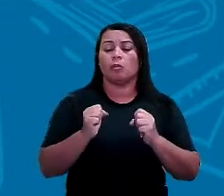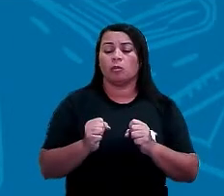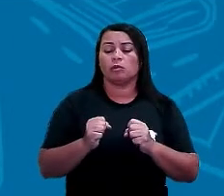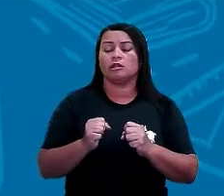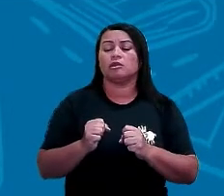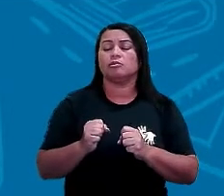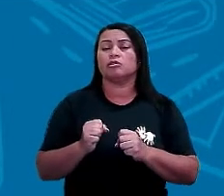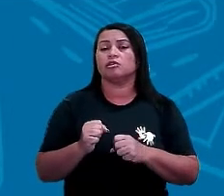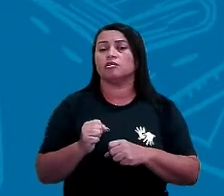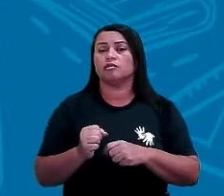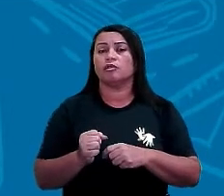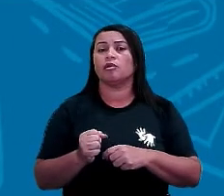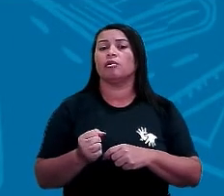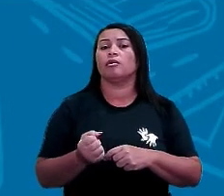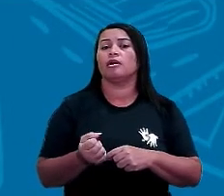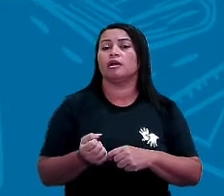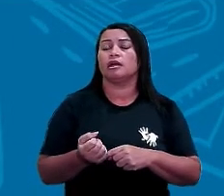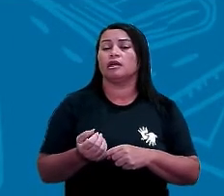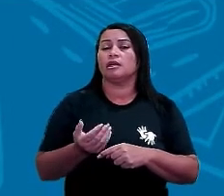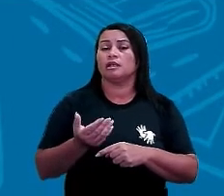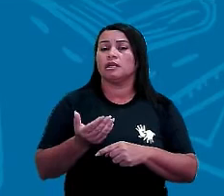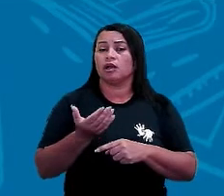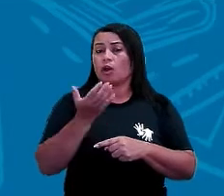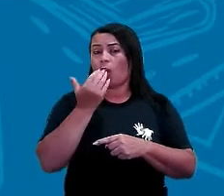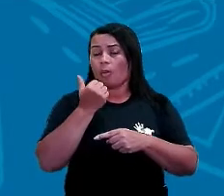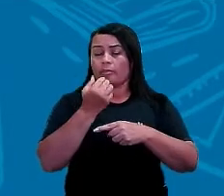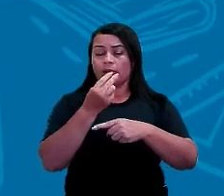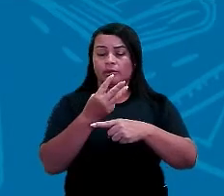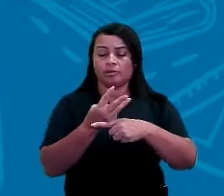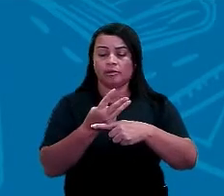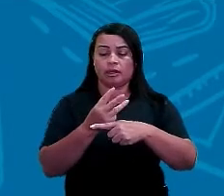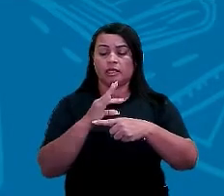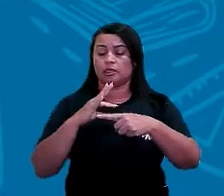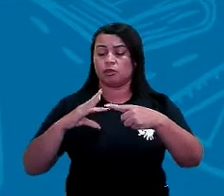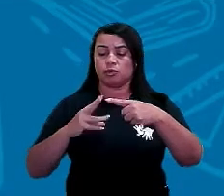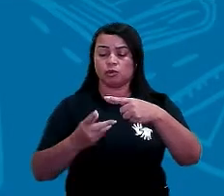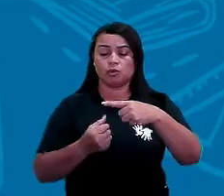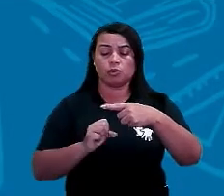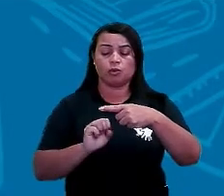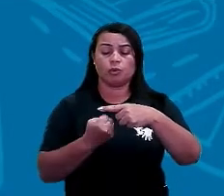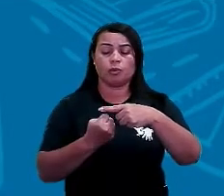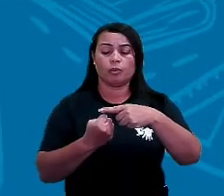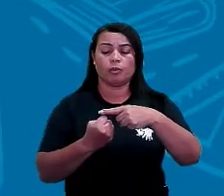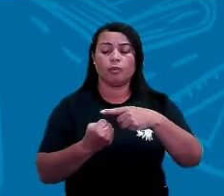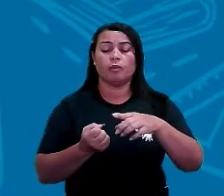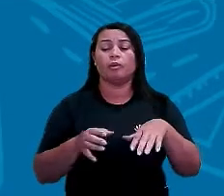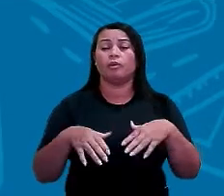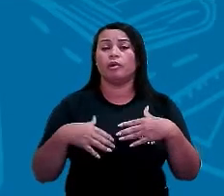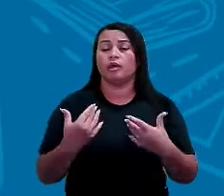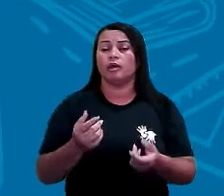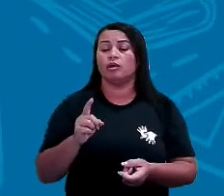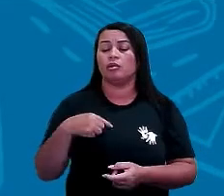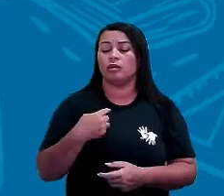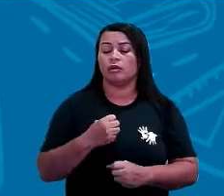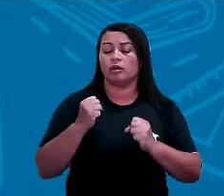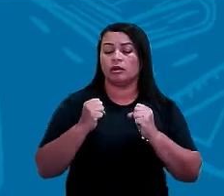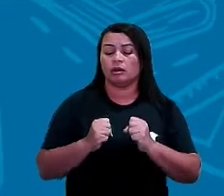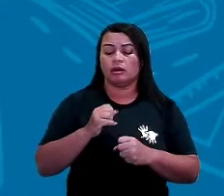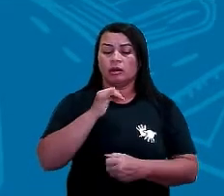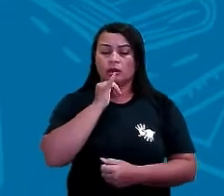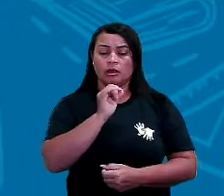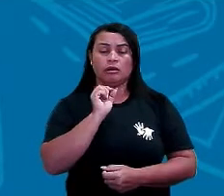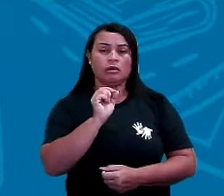que foi consumido 3 fatias do total de 8, tá certo? E aí a gente pode dizer que foi